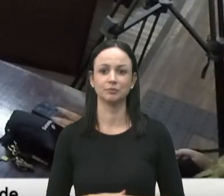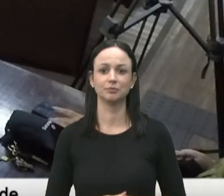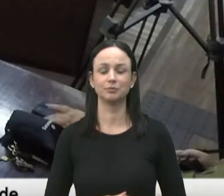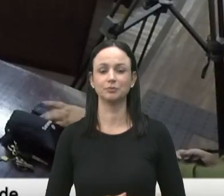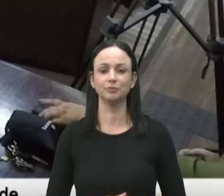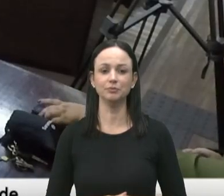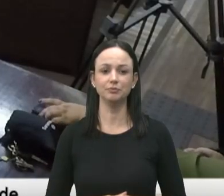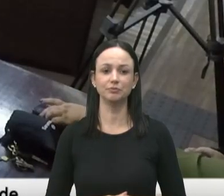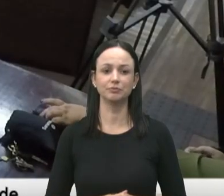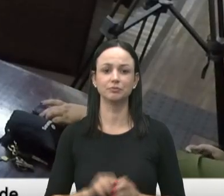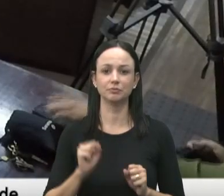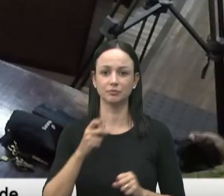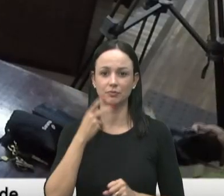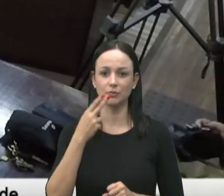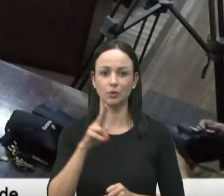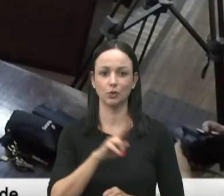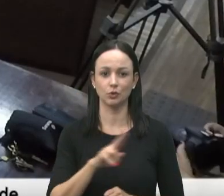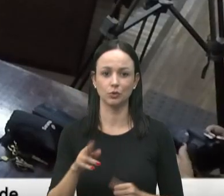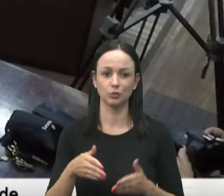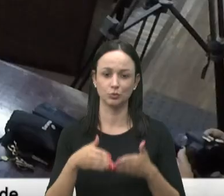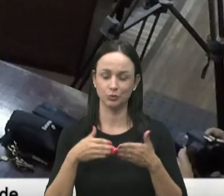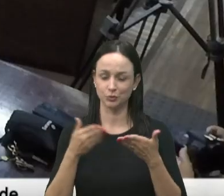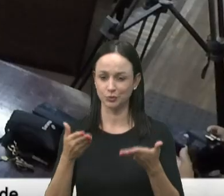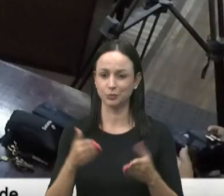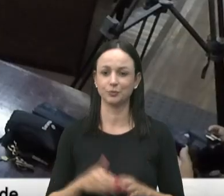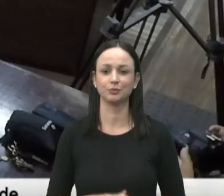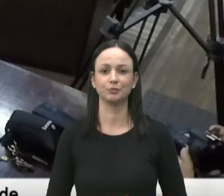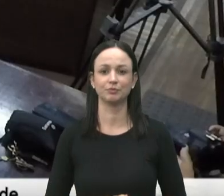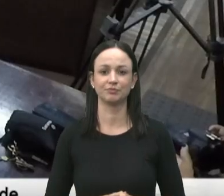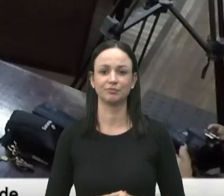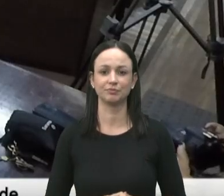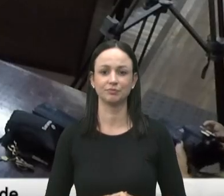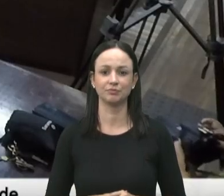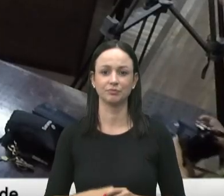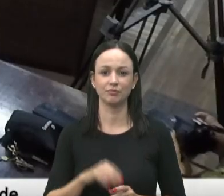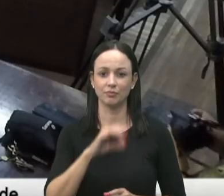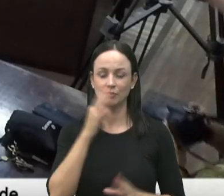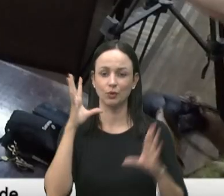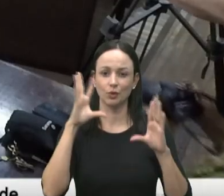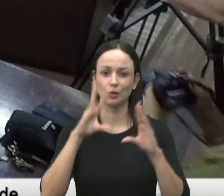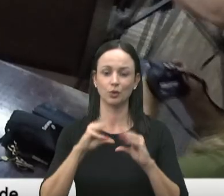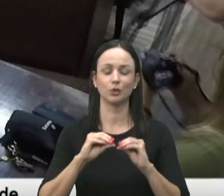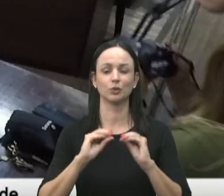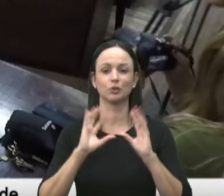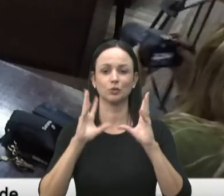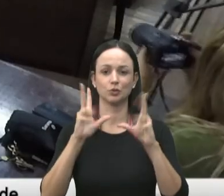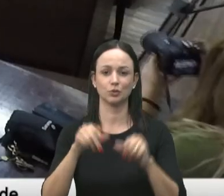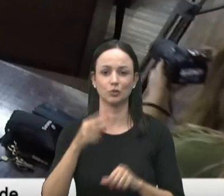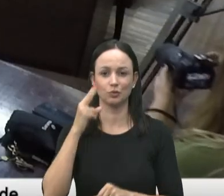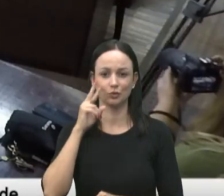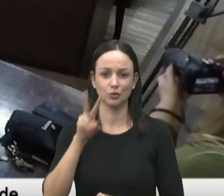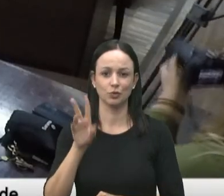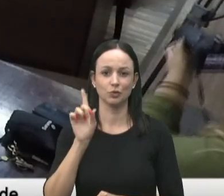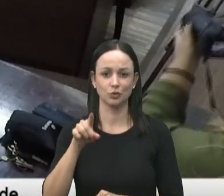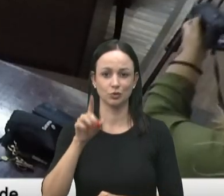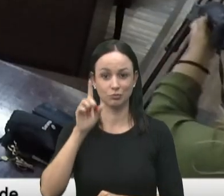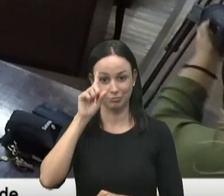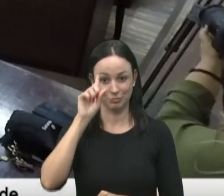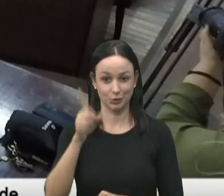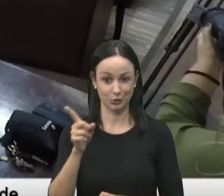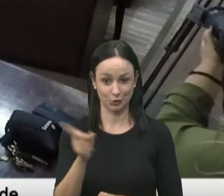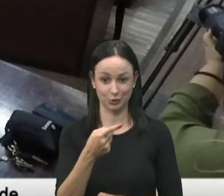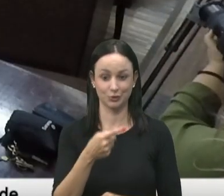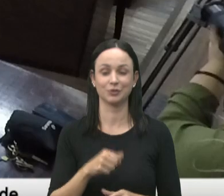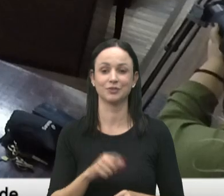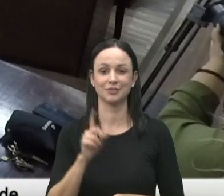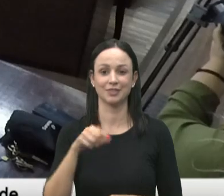Por favor, senhor, fala seu nome, por gentileza. Uma ótima noite a todos. Vocês viram já que é uma intimação, né?